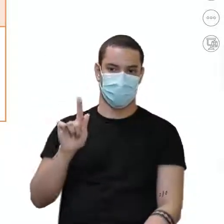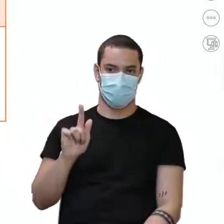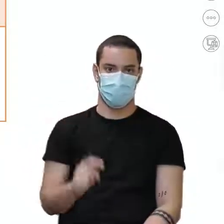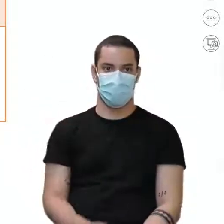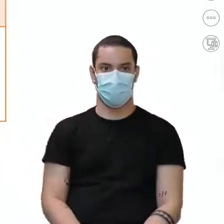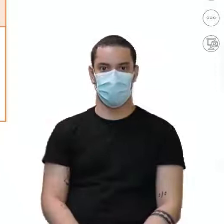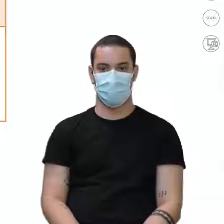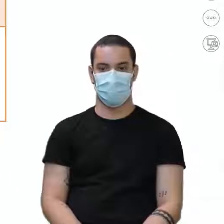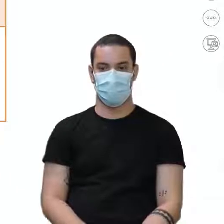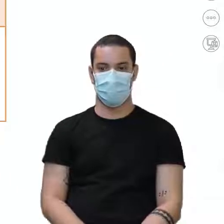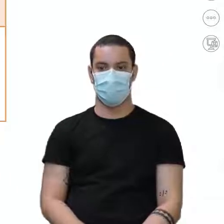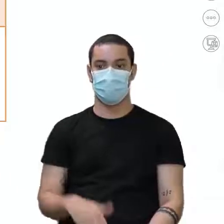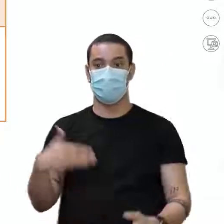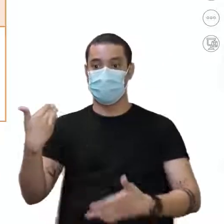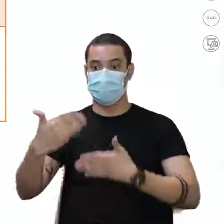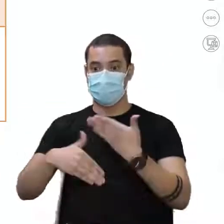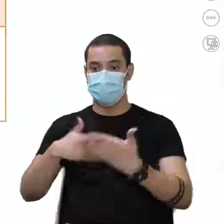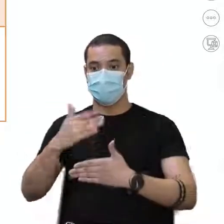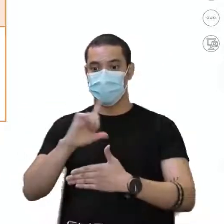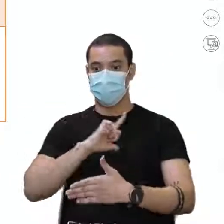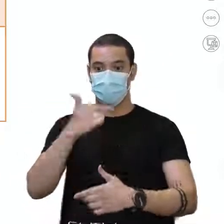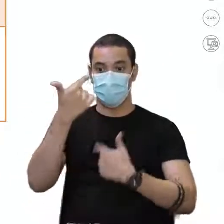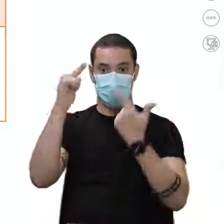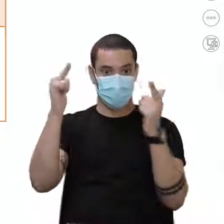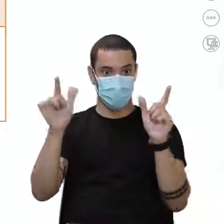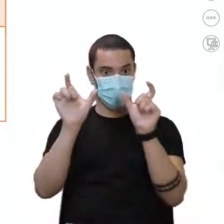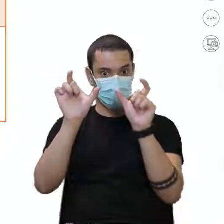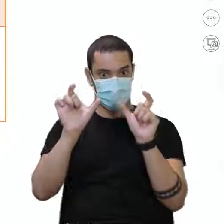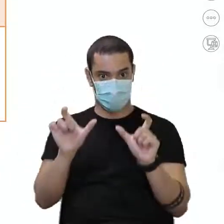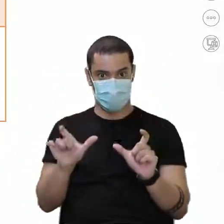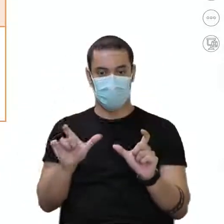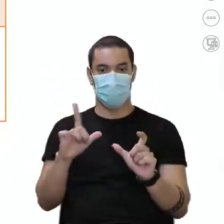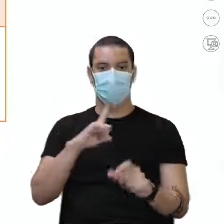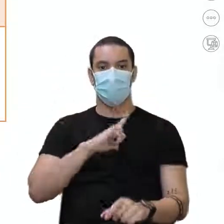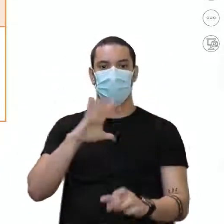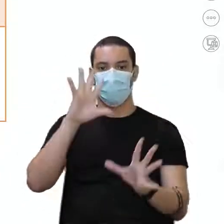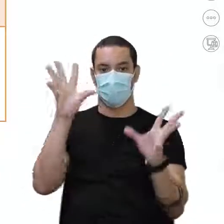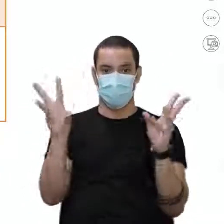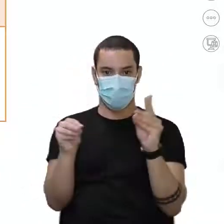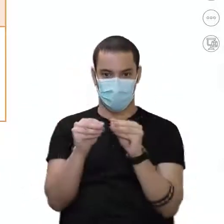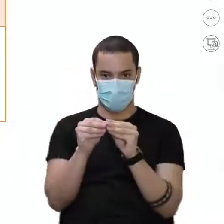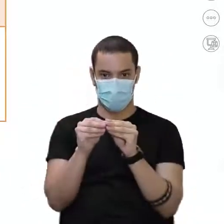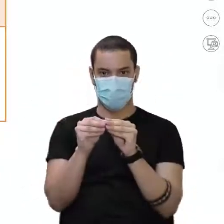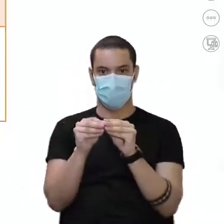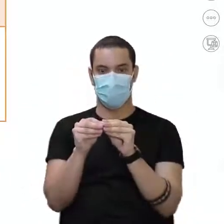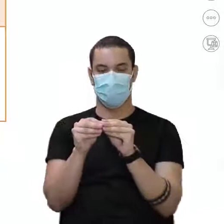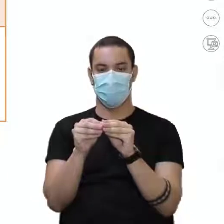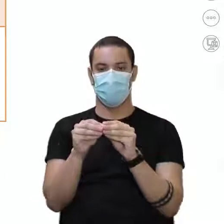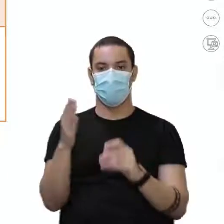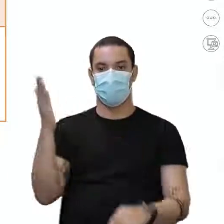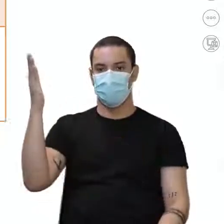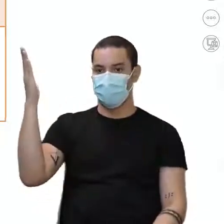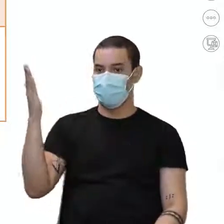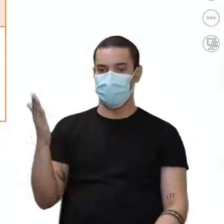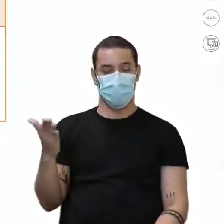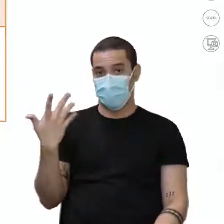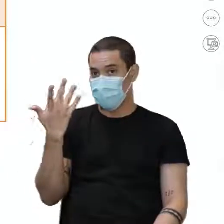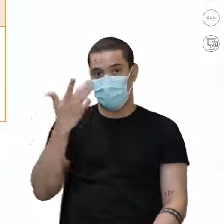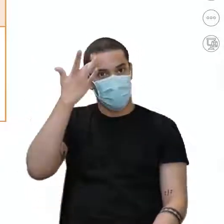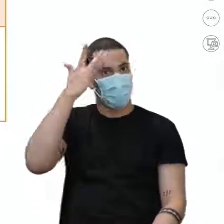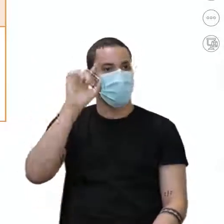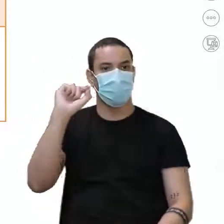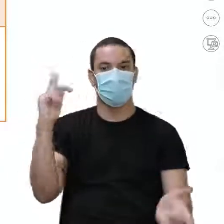obviamente, depois disso, você vai ter outras palavras. Aqui nós temos o complemento de well recently, ou seja, bem